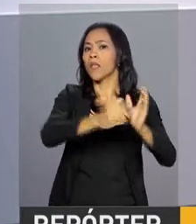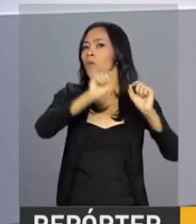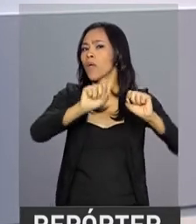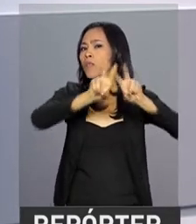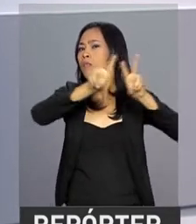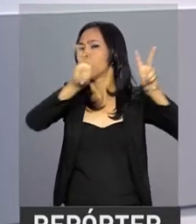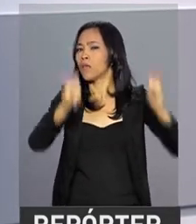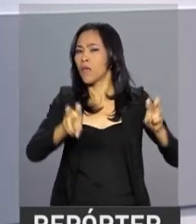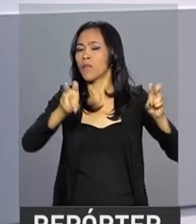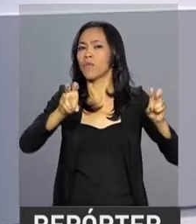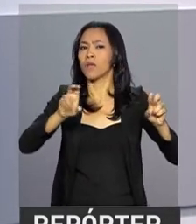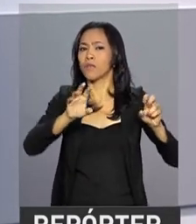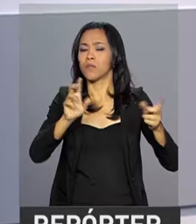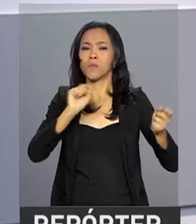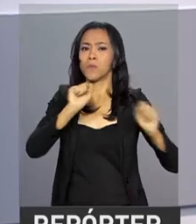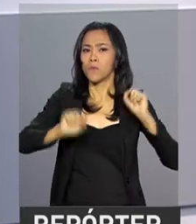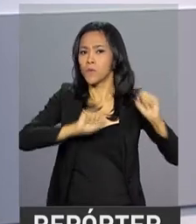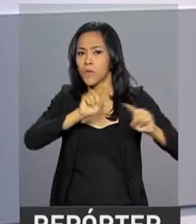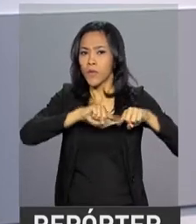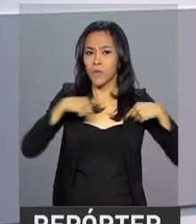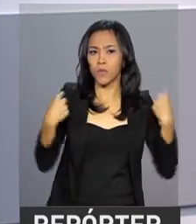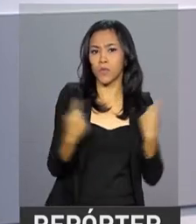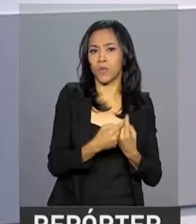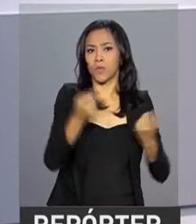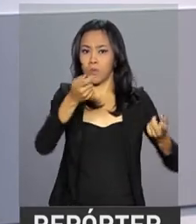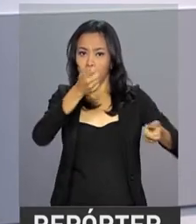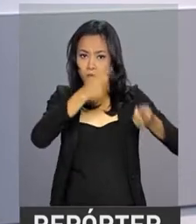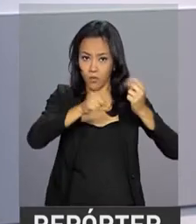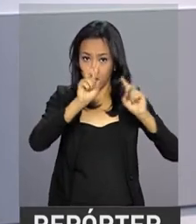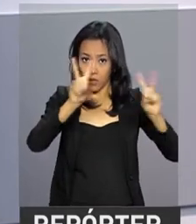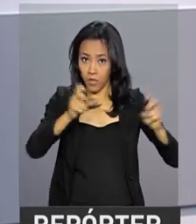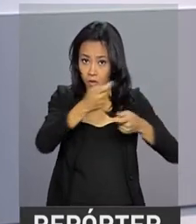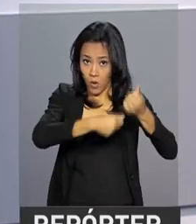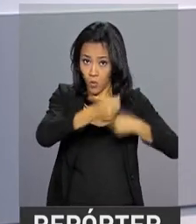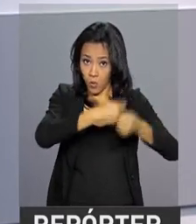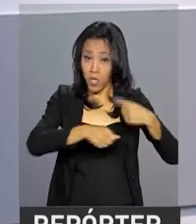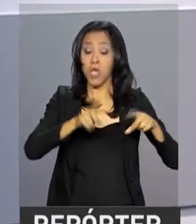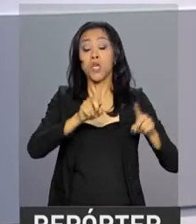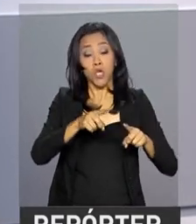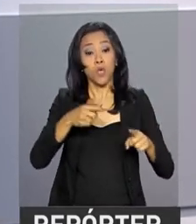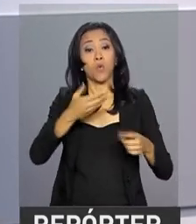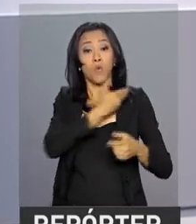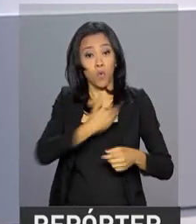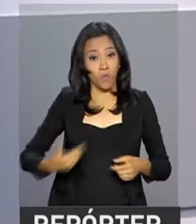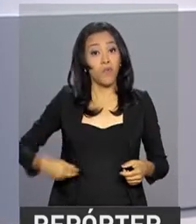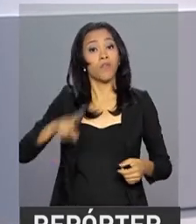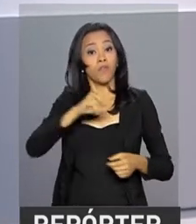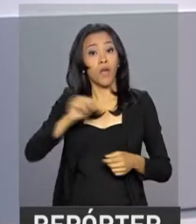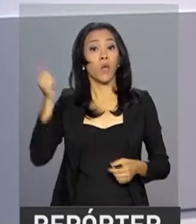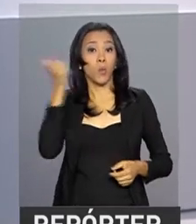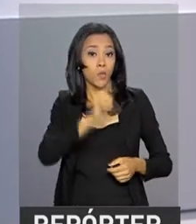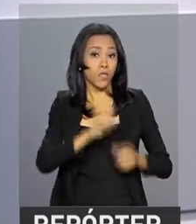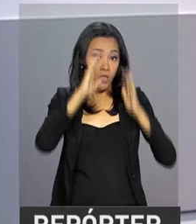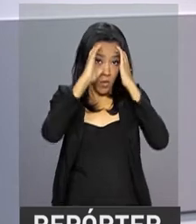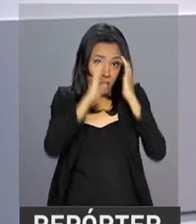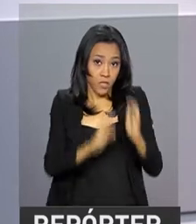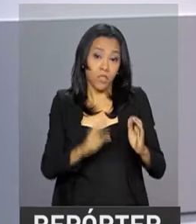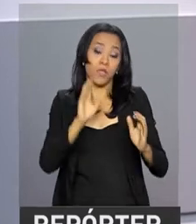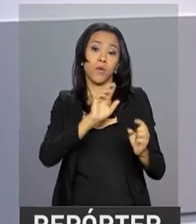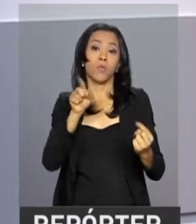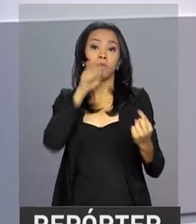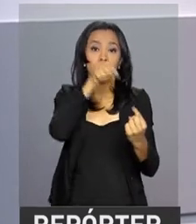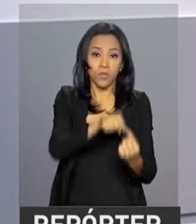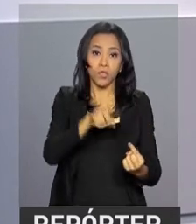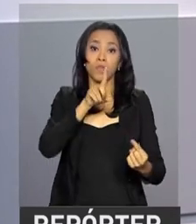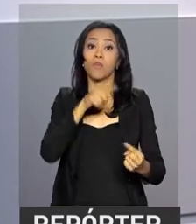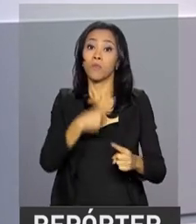econômicos o ministro disse que a meta fiscal vai ser cumprida pelo governo e citou dados que comprovam a retomada da economia do país